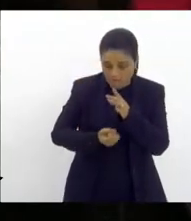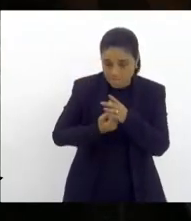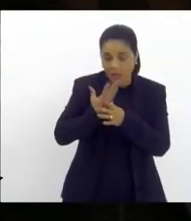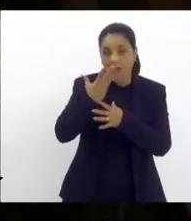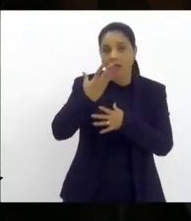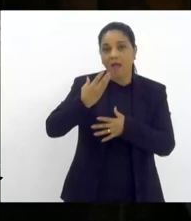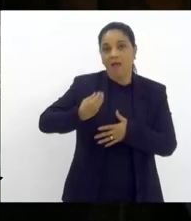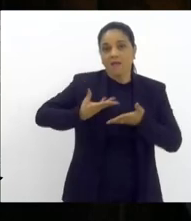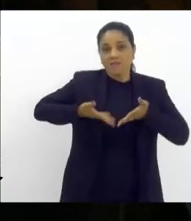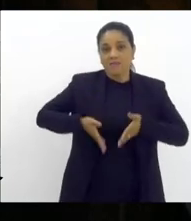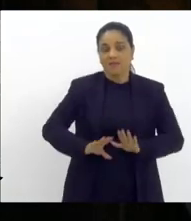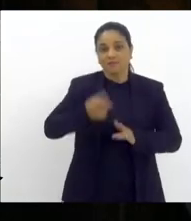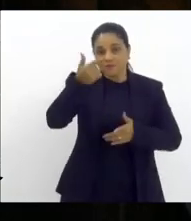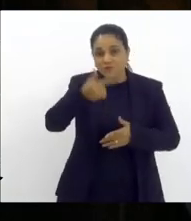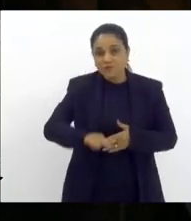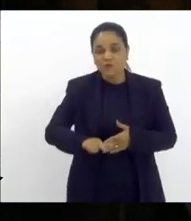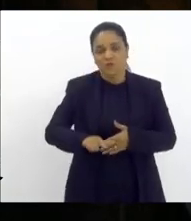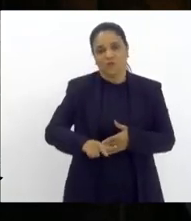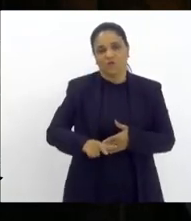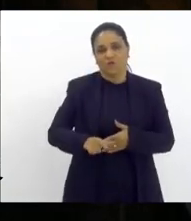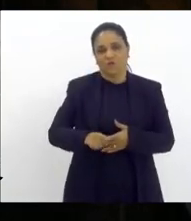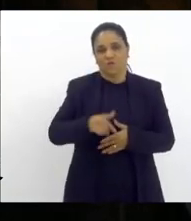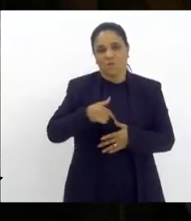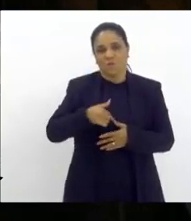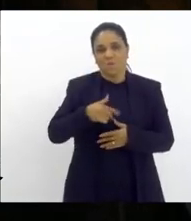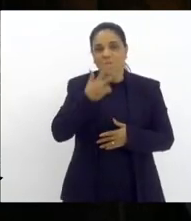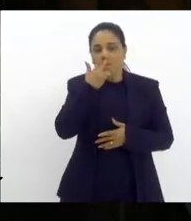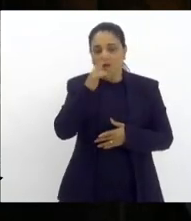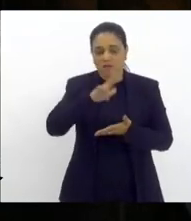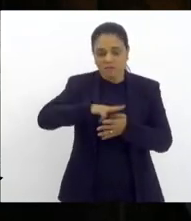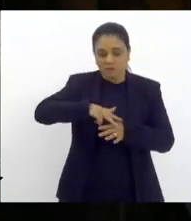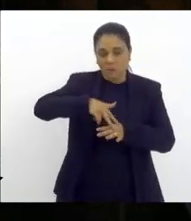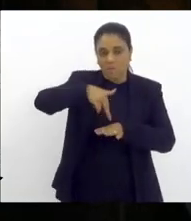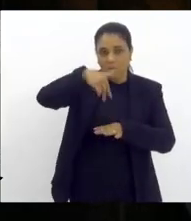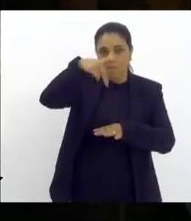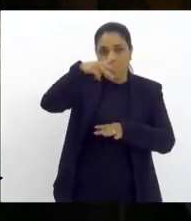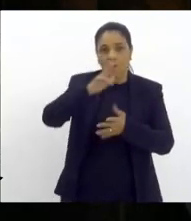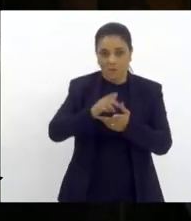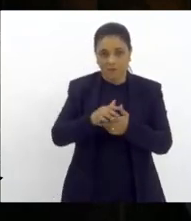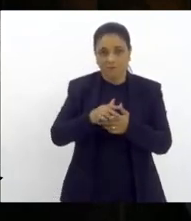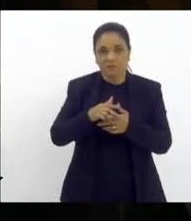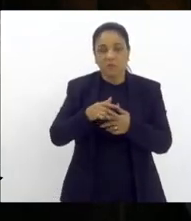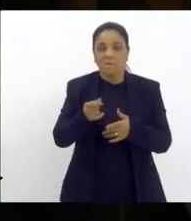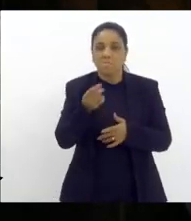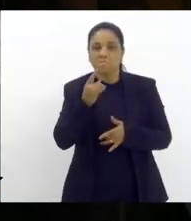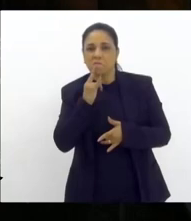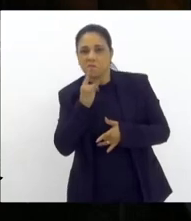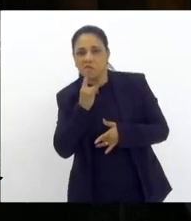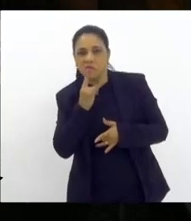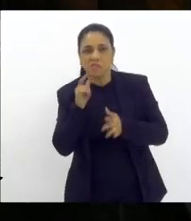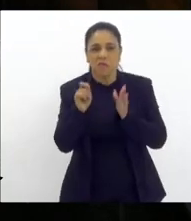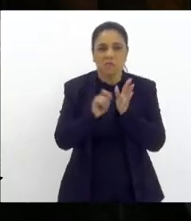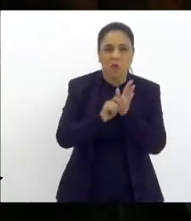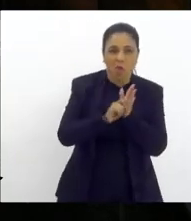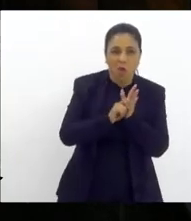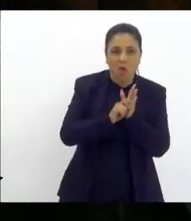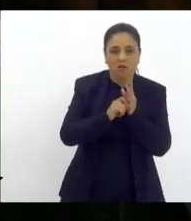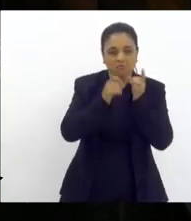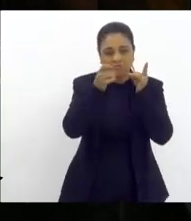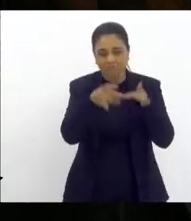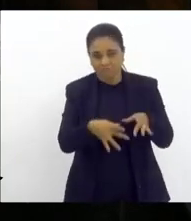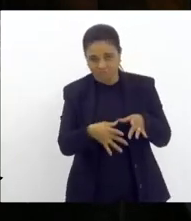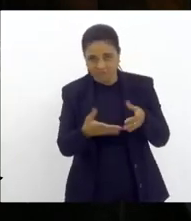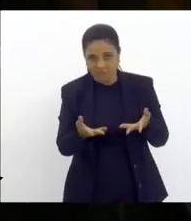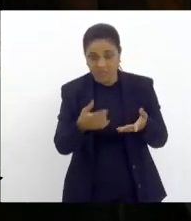dos Mortos quando a gente consegue sair do Caminho das drogas da bebida enfim e tanto jovens como eu